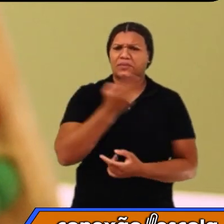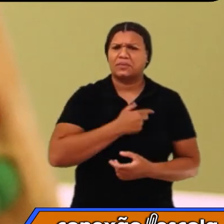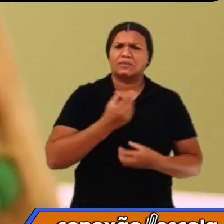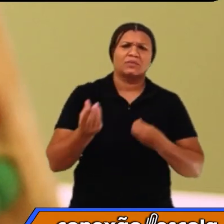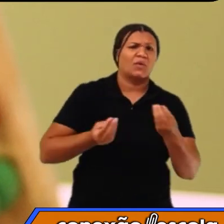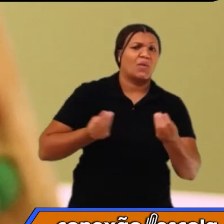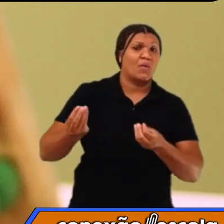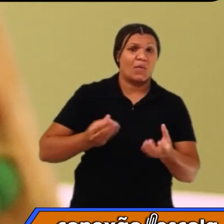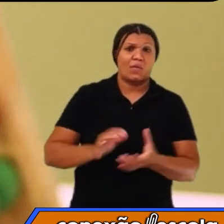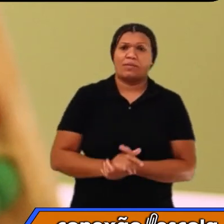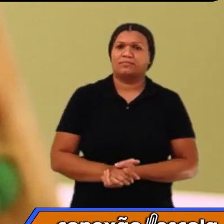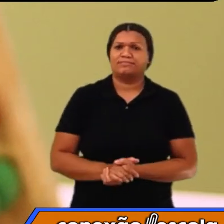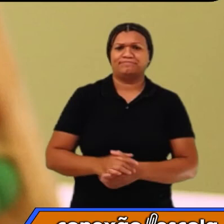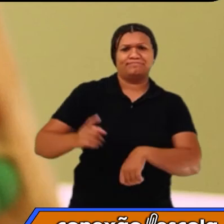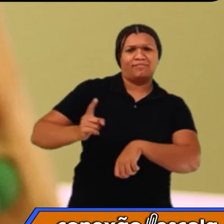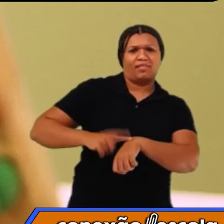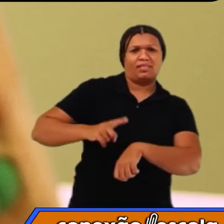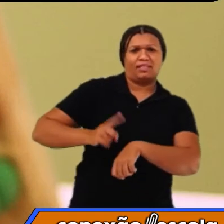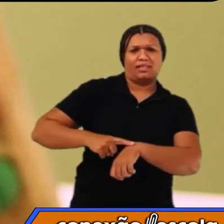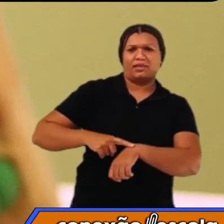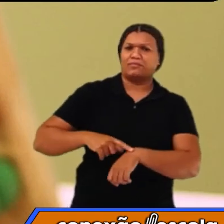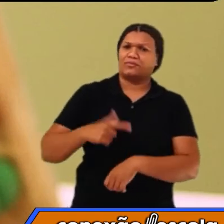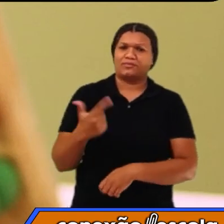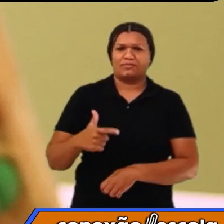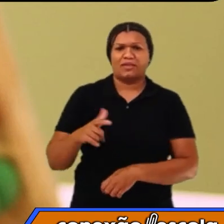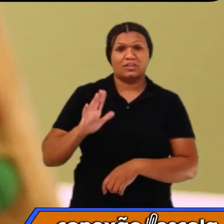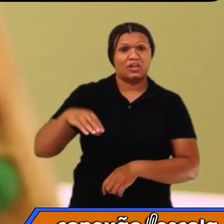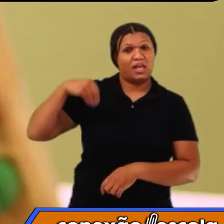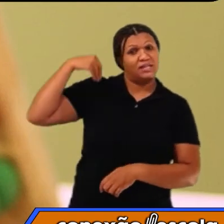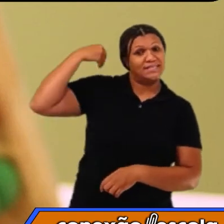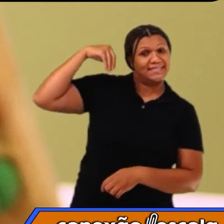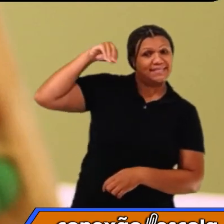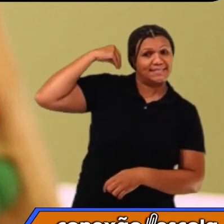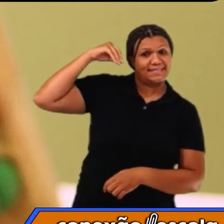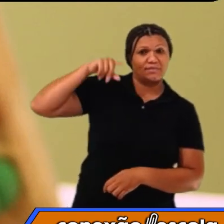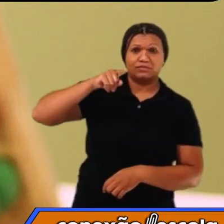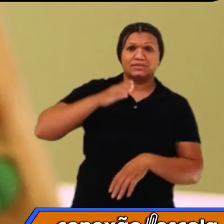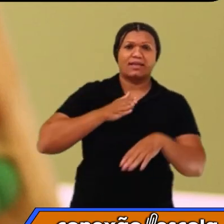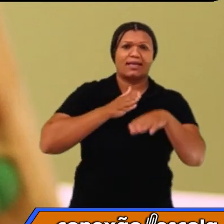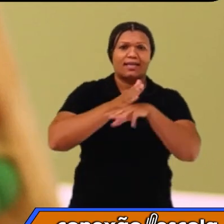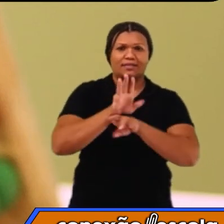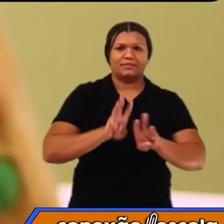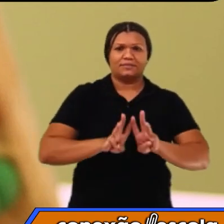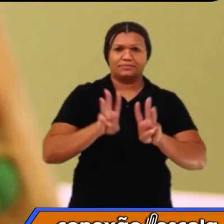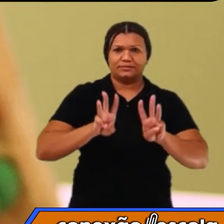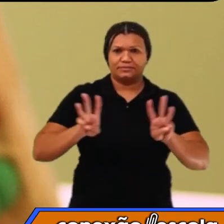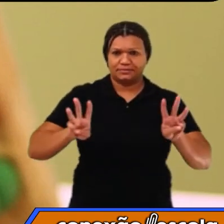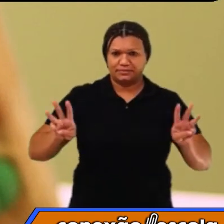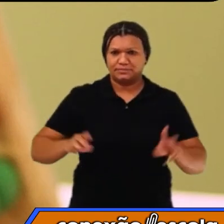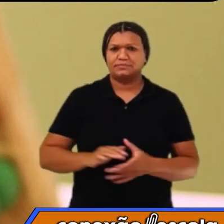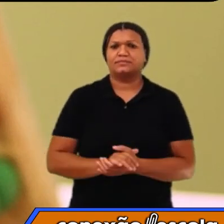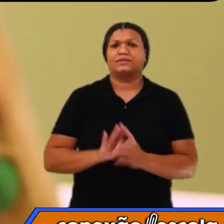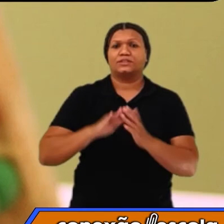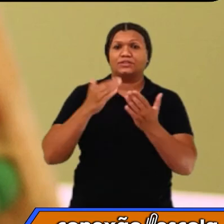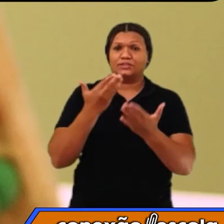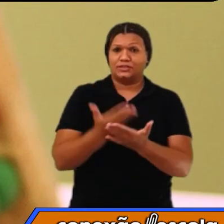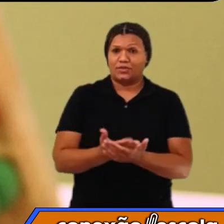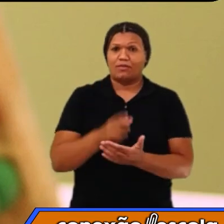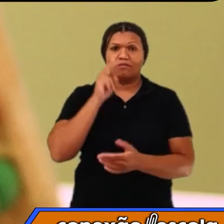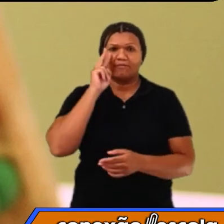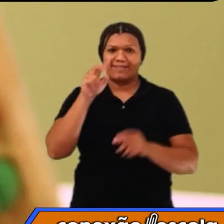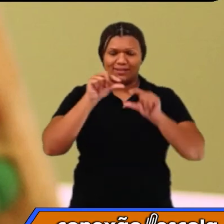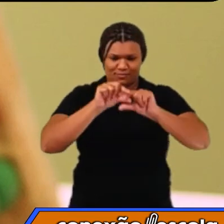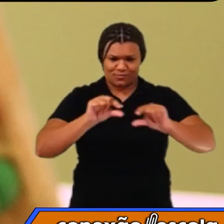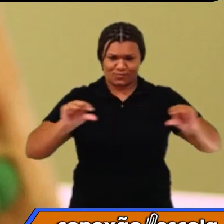nós não dá tempo vai bater o cinto o sino você vai lá no portal conexão escola da sms tá